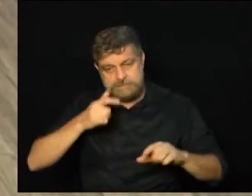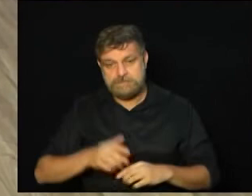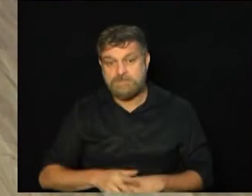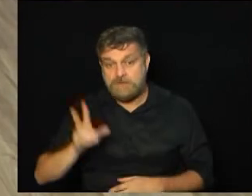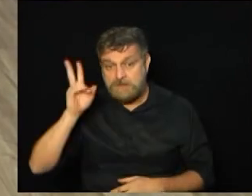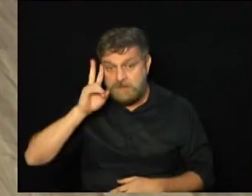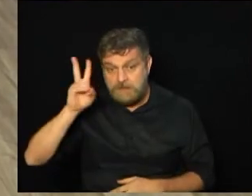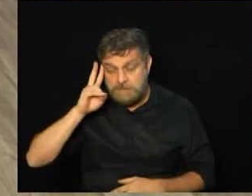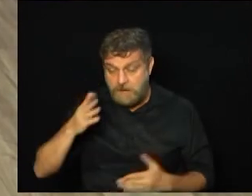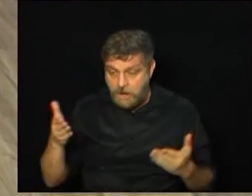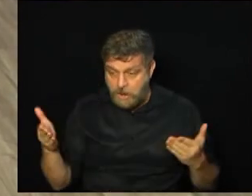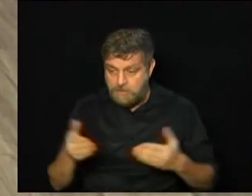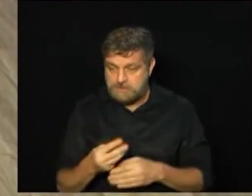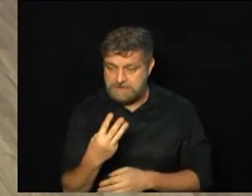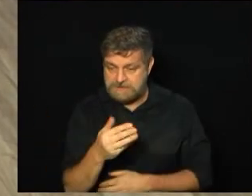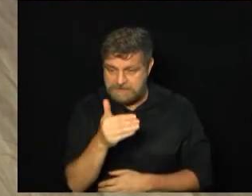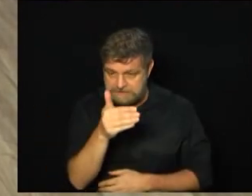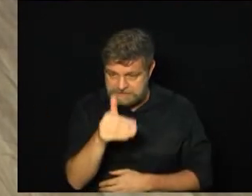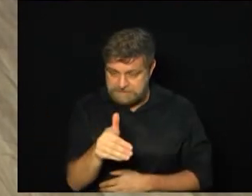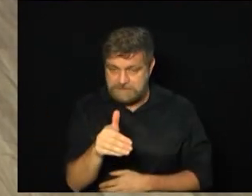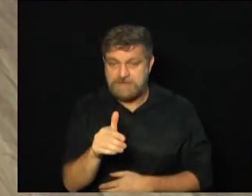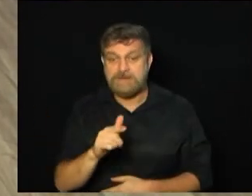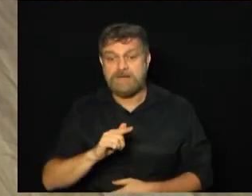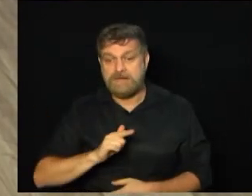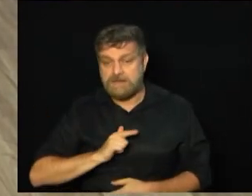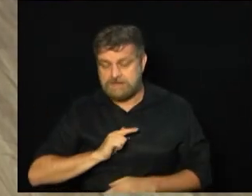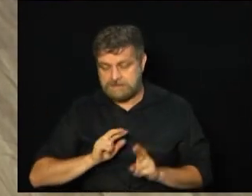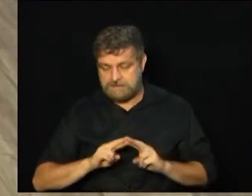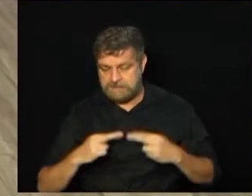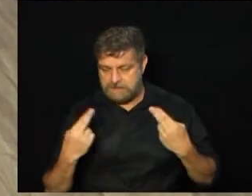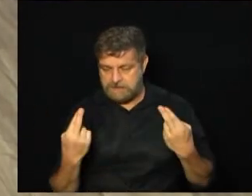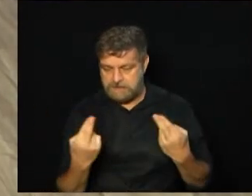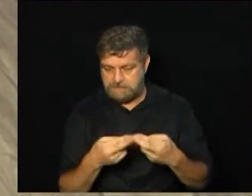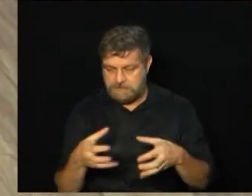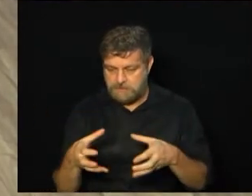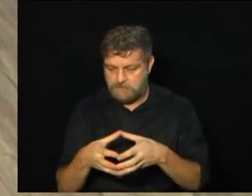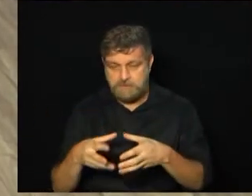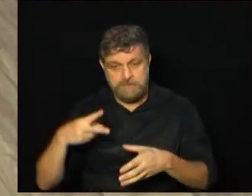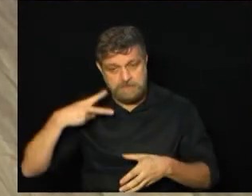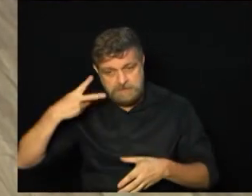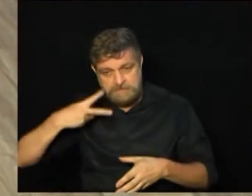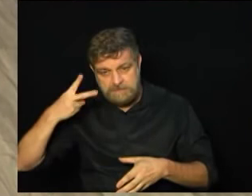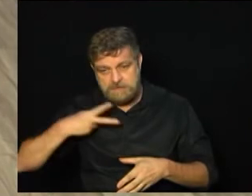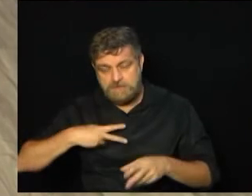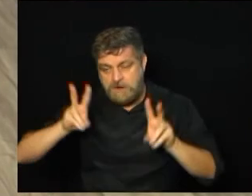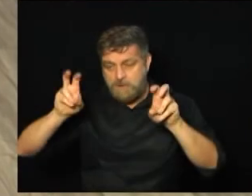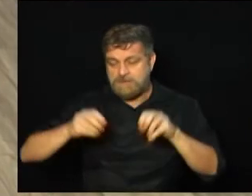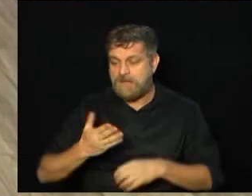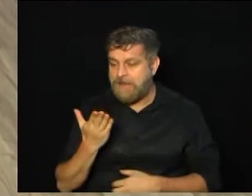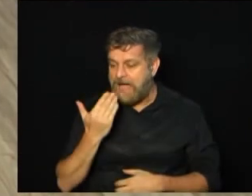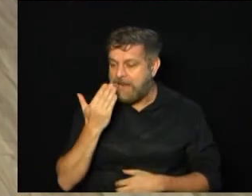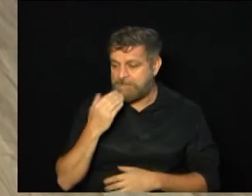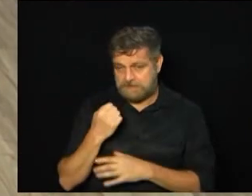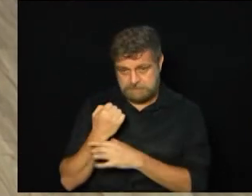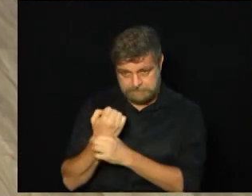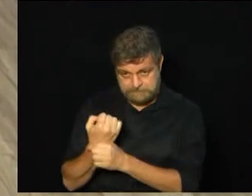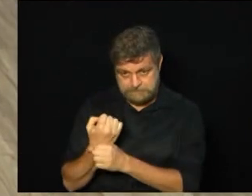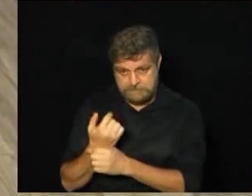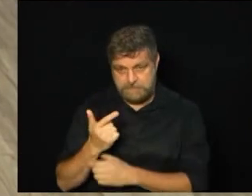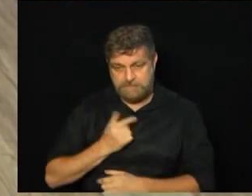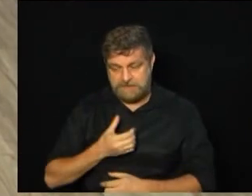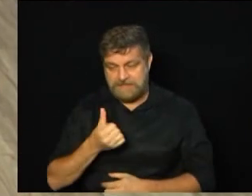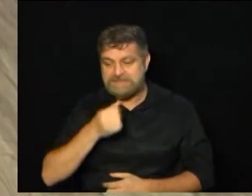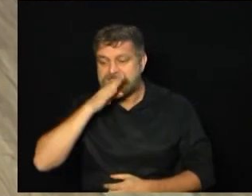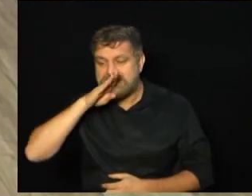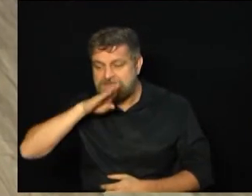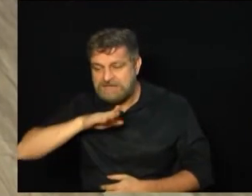Lembrando, que hoje, às 3h30 da tarde, tem reunião da Frente Parlamentar sobre a segurança alimentar. Às 6 horas da